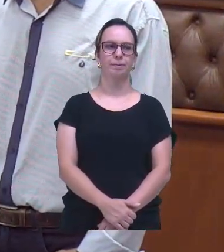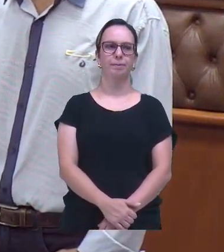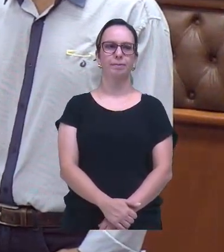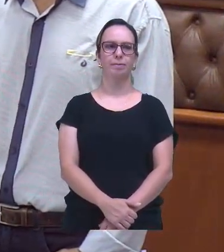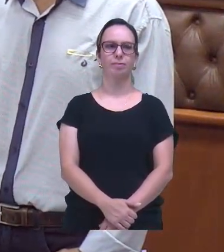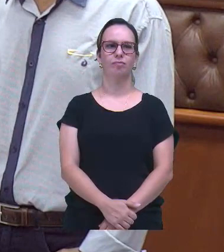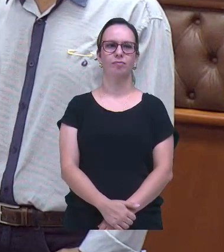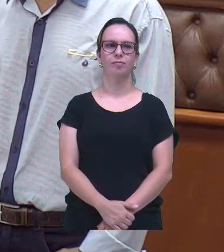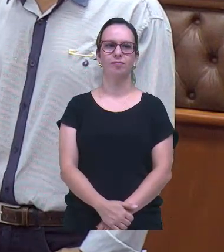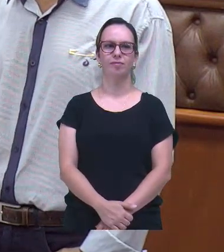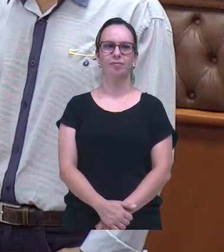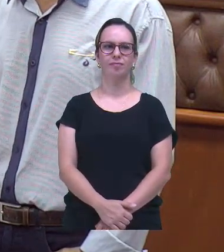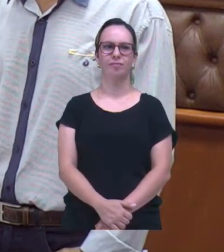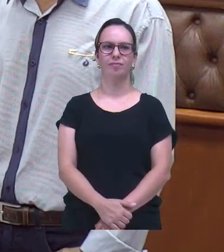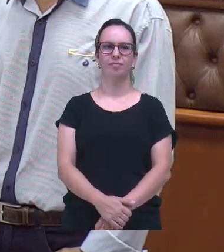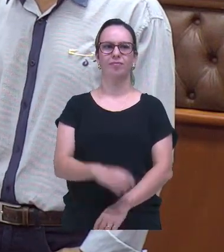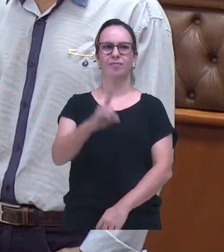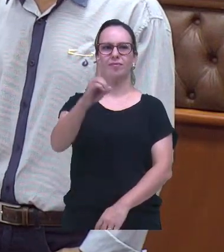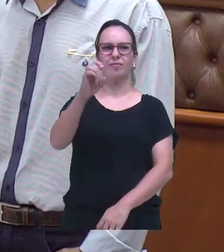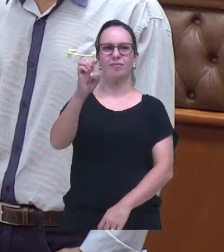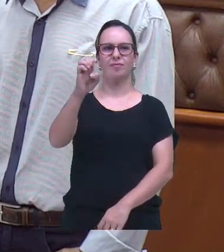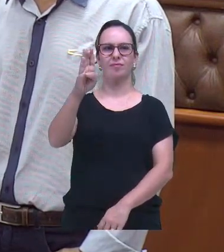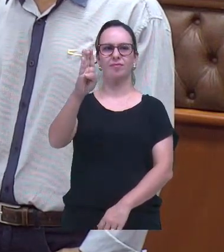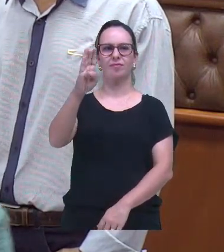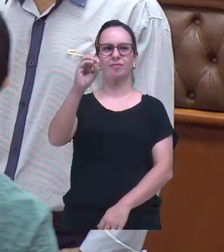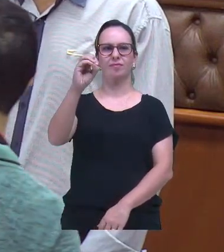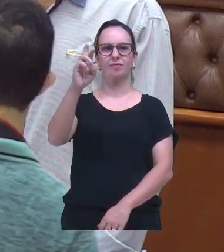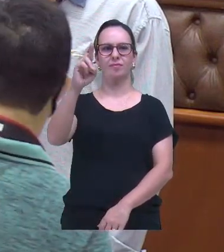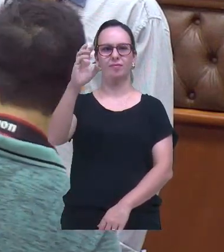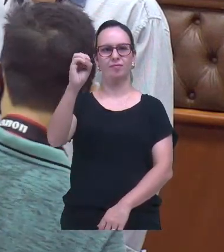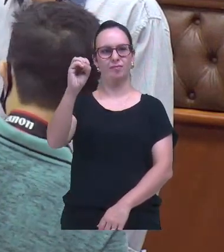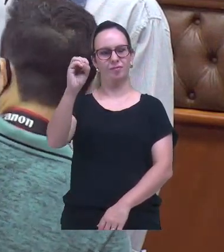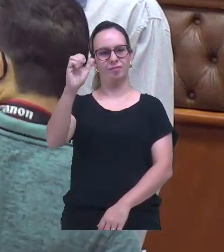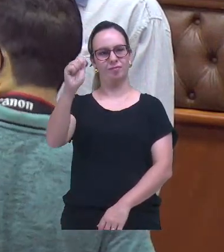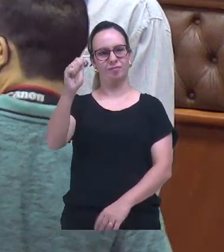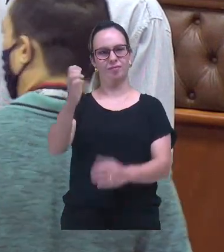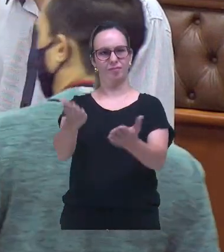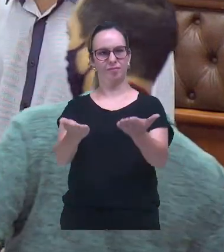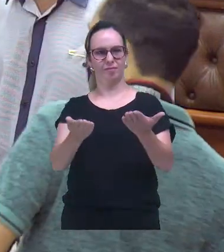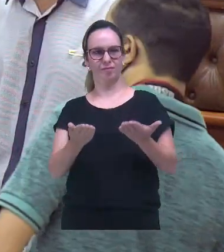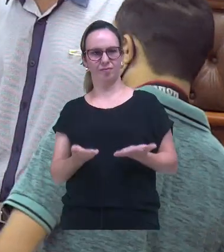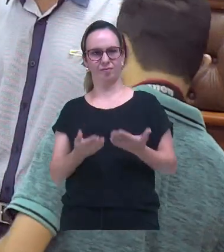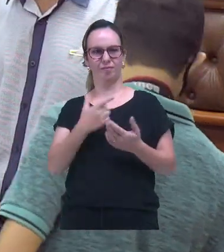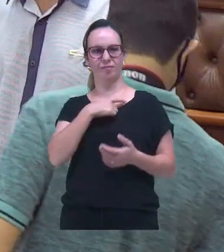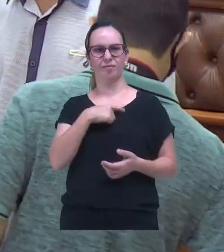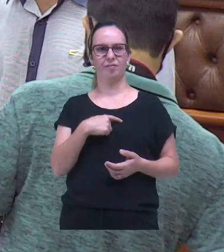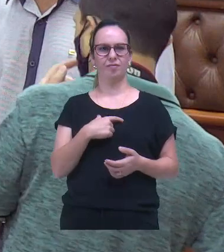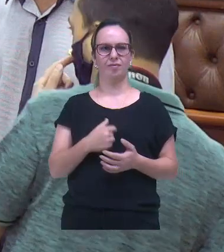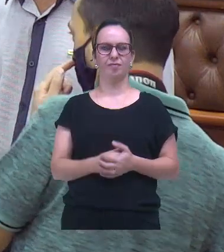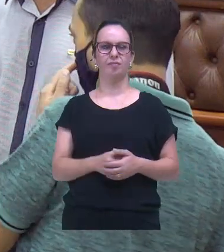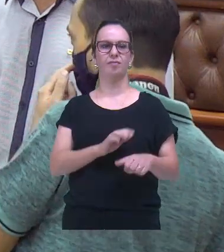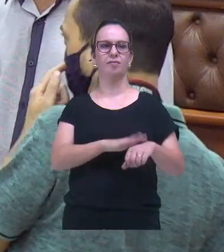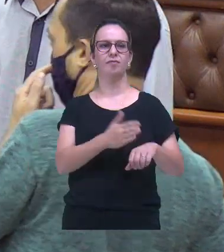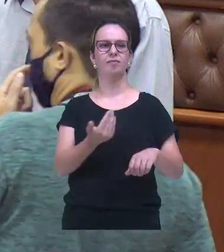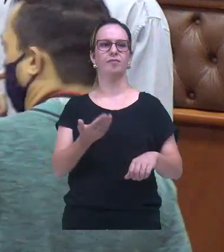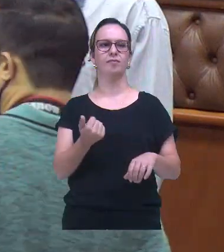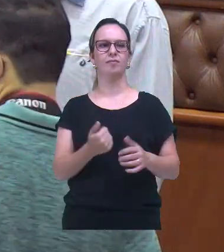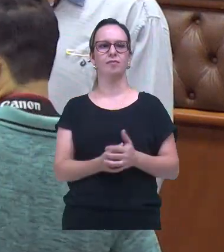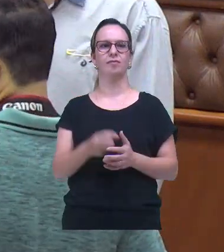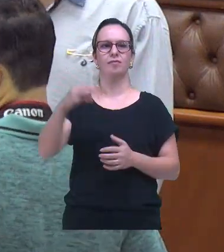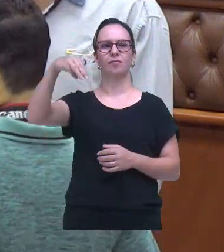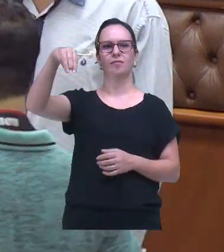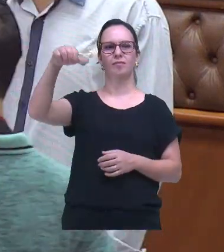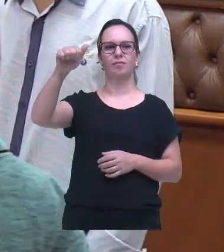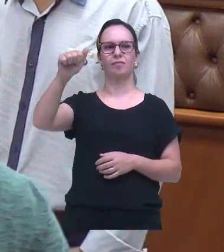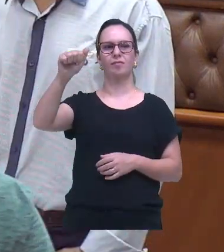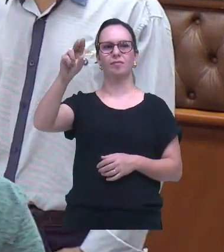Doutora Débora Cristina de Oliveira Macedo Baraldo, recebendo a medalha. Vamos convidar o senhor Mauro Luiz